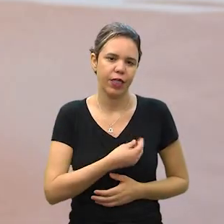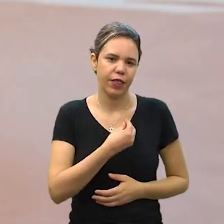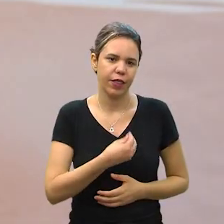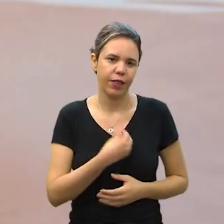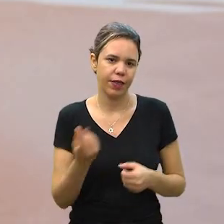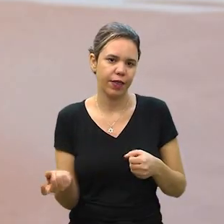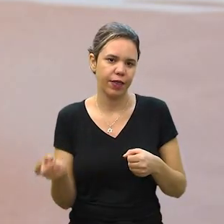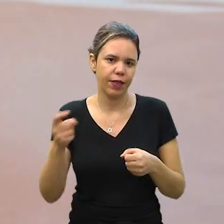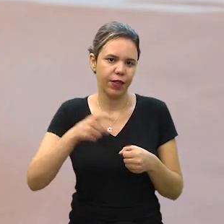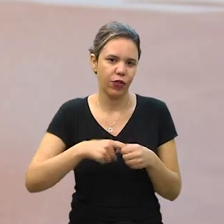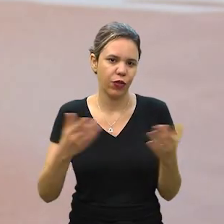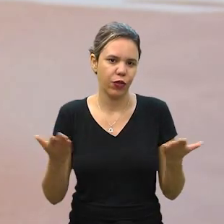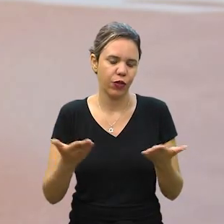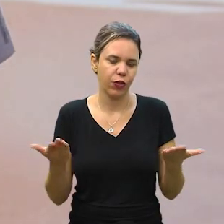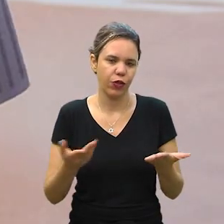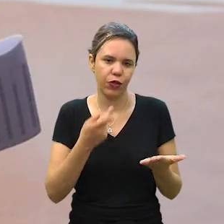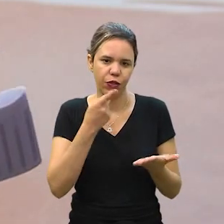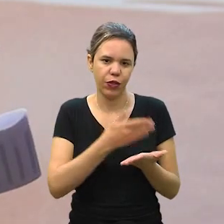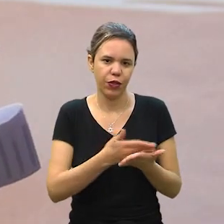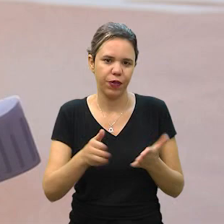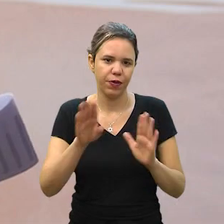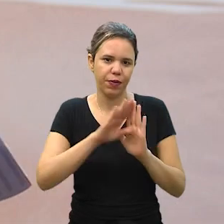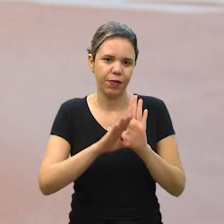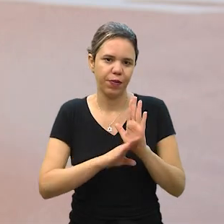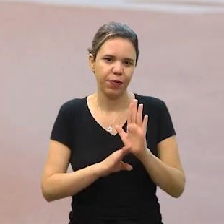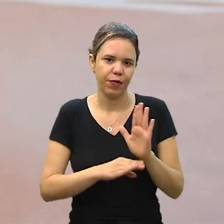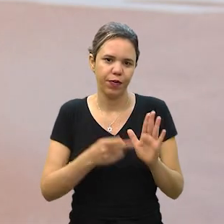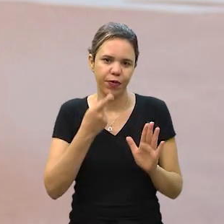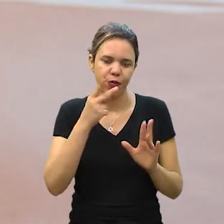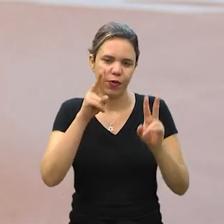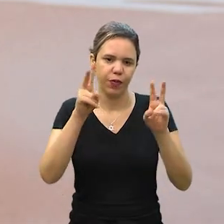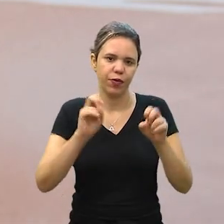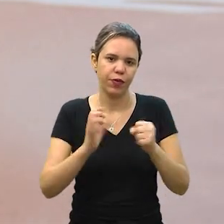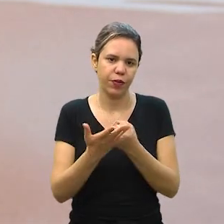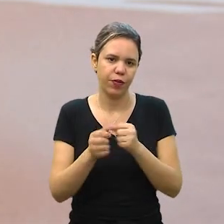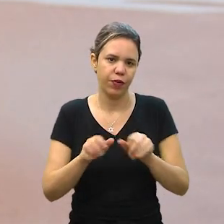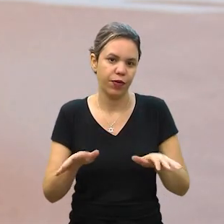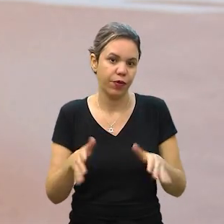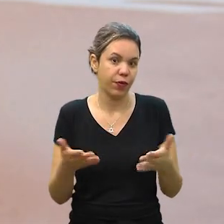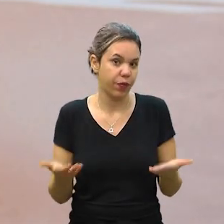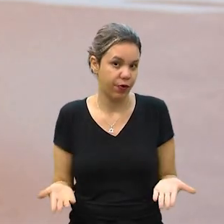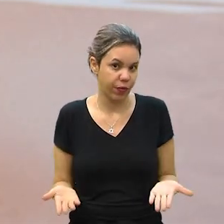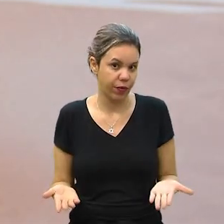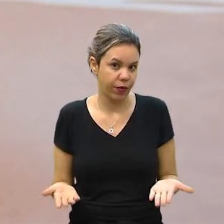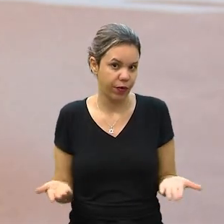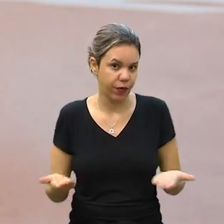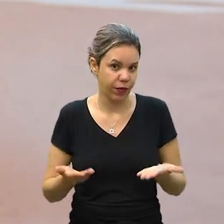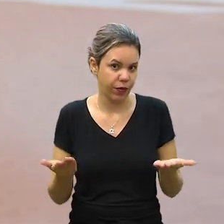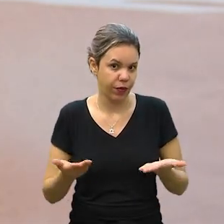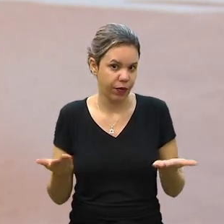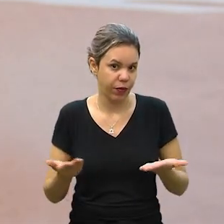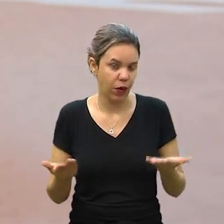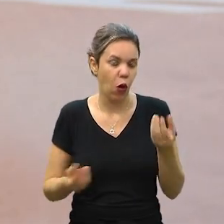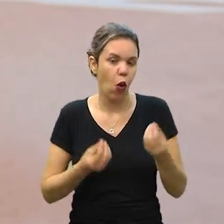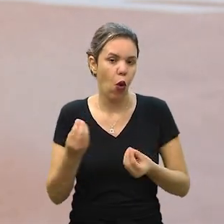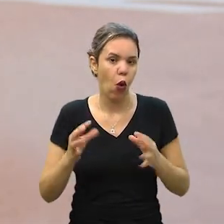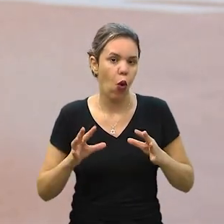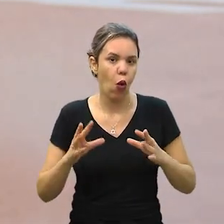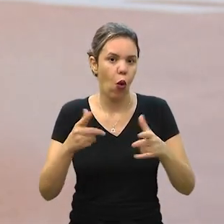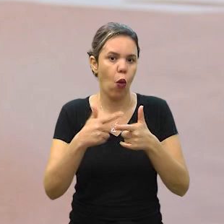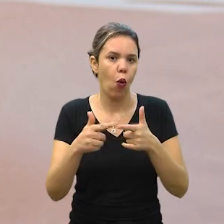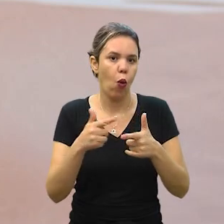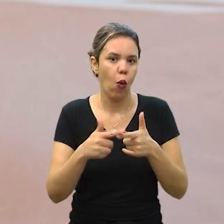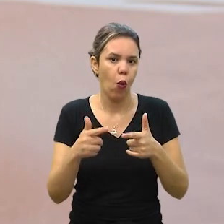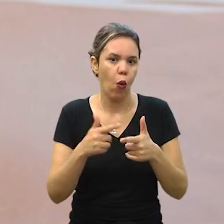Saúde é Vida de volta e hoje, como eu disse no início do programa, a gente está falando sobre Covid-19. Mas agora, como toda